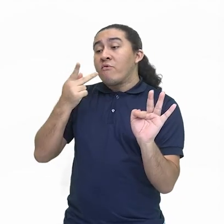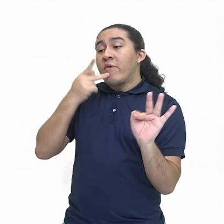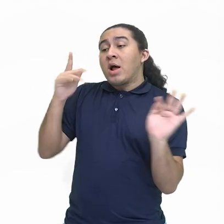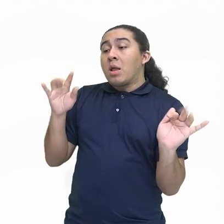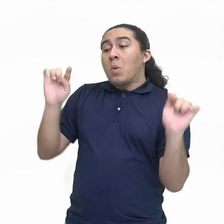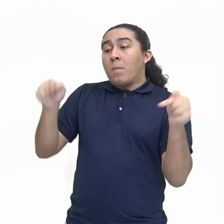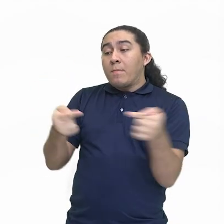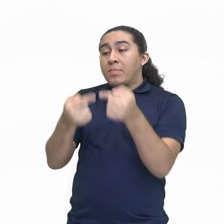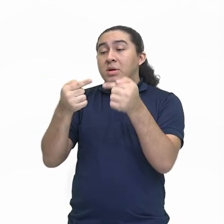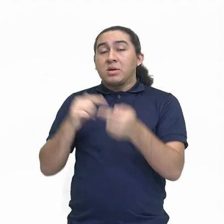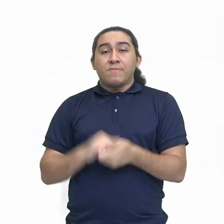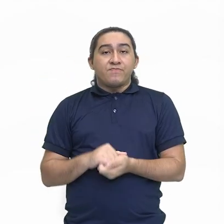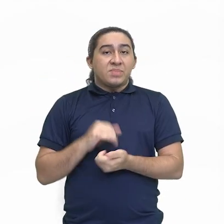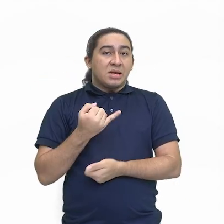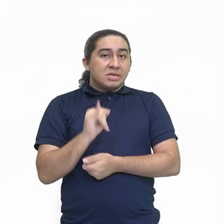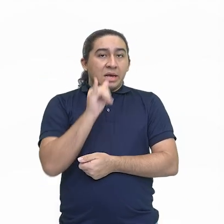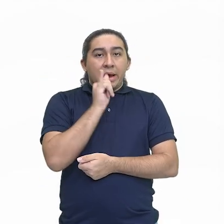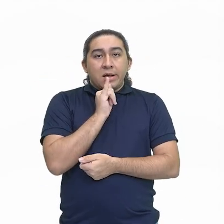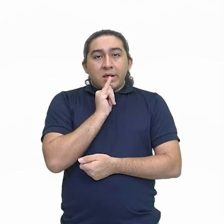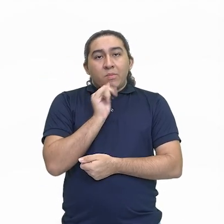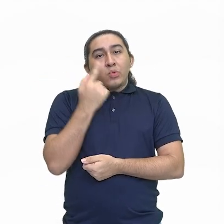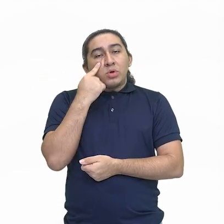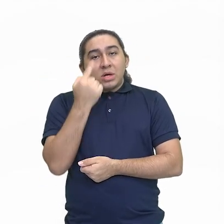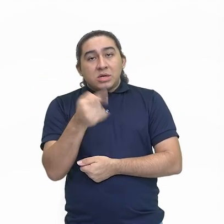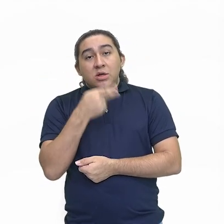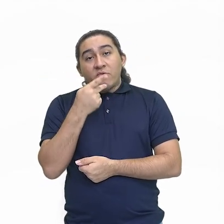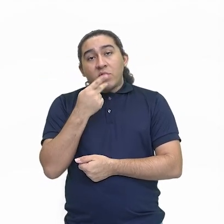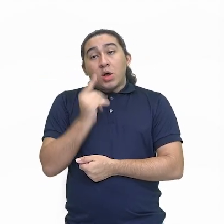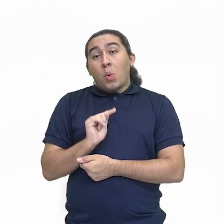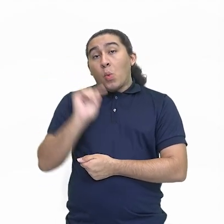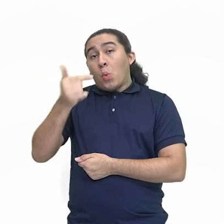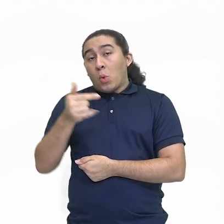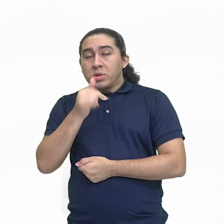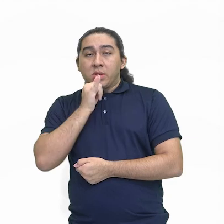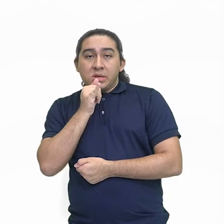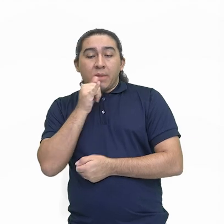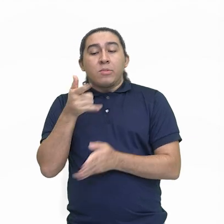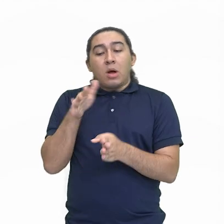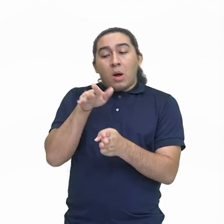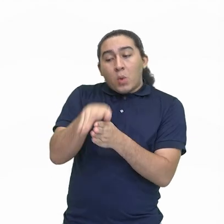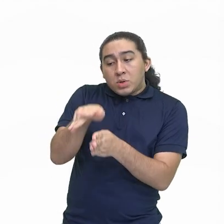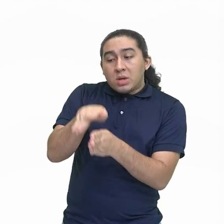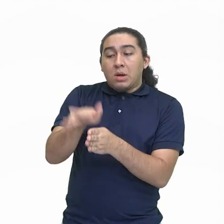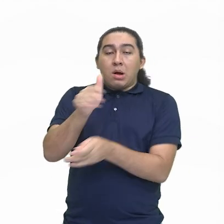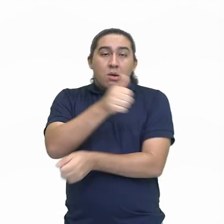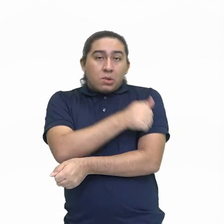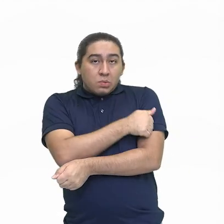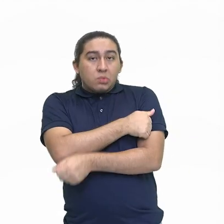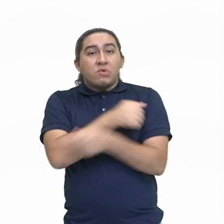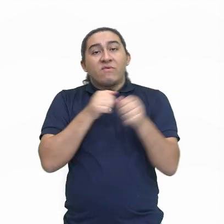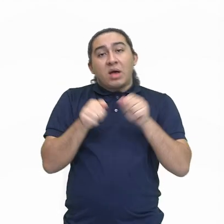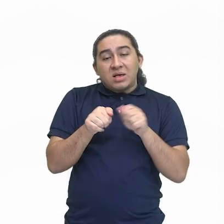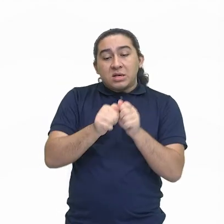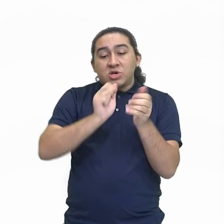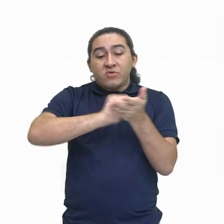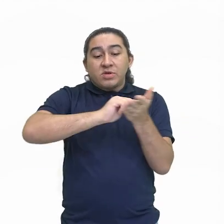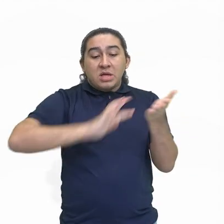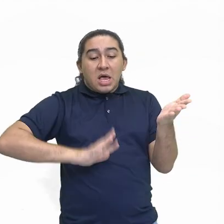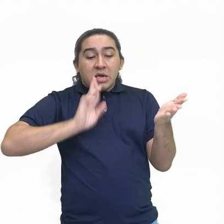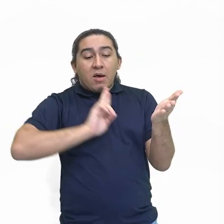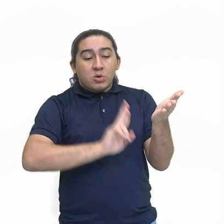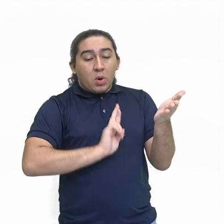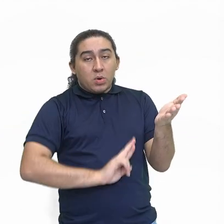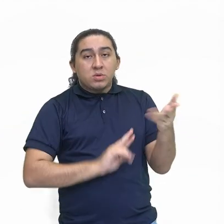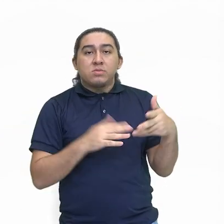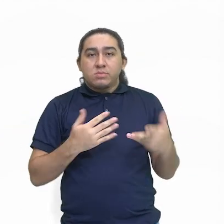a intenção de orientar, né, o meu aluno a fazer uma atividade, também está lá as